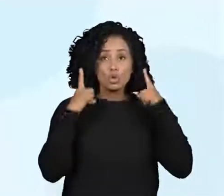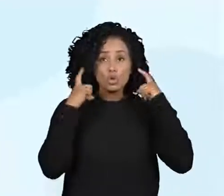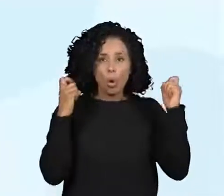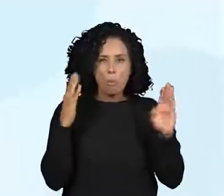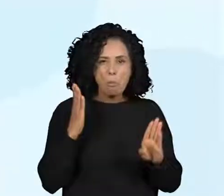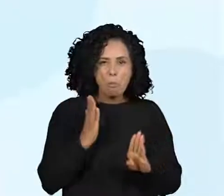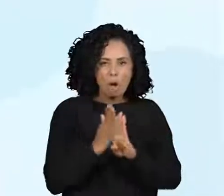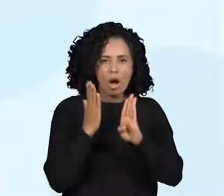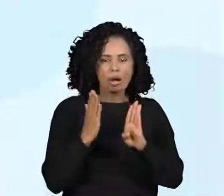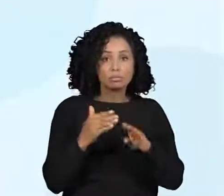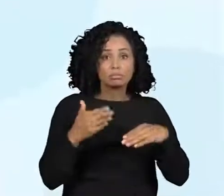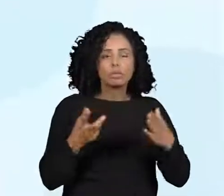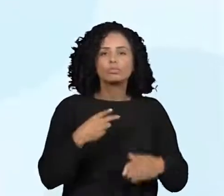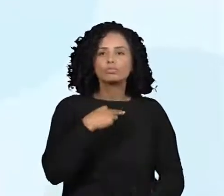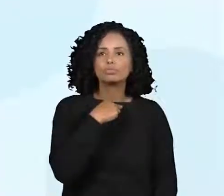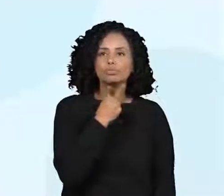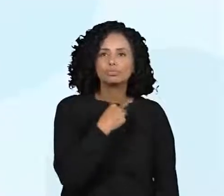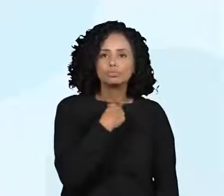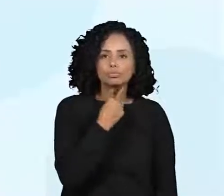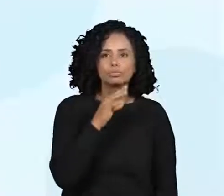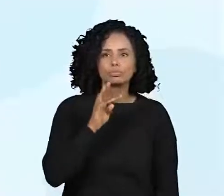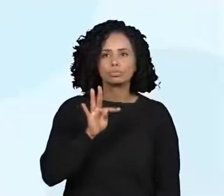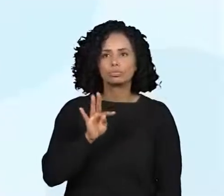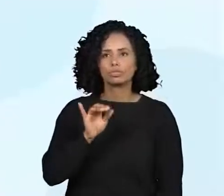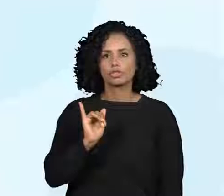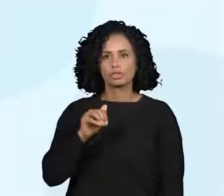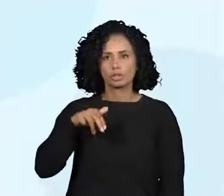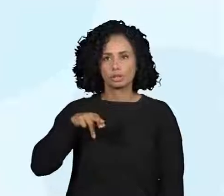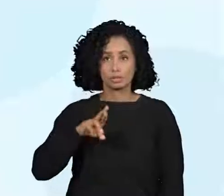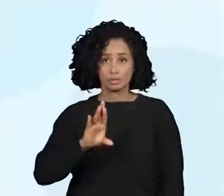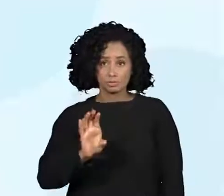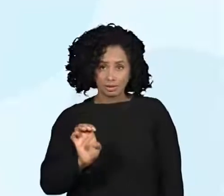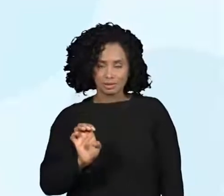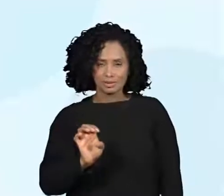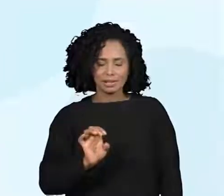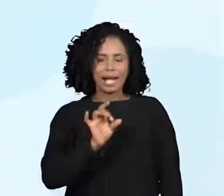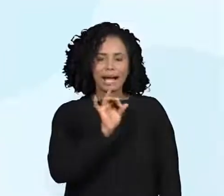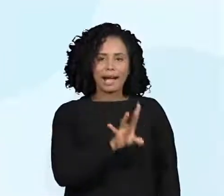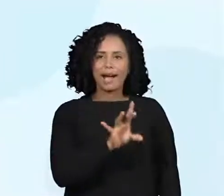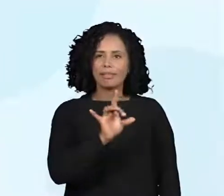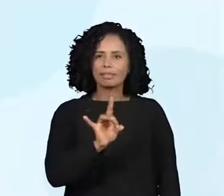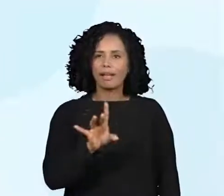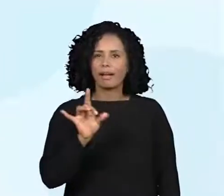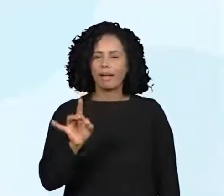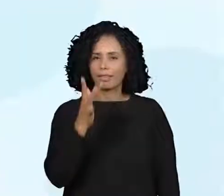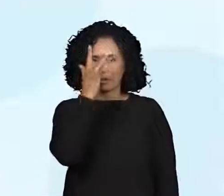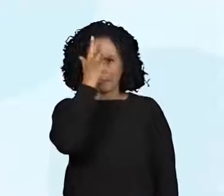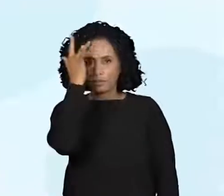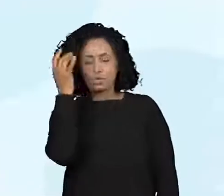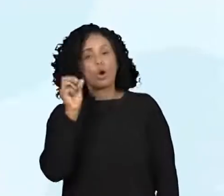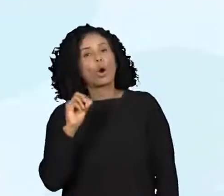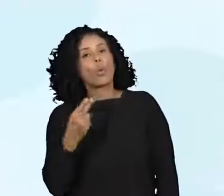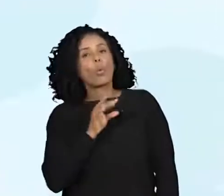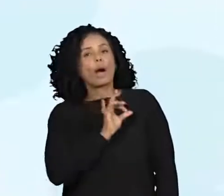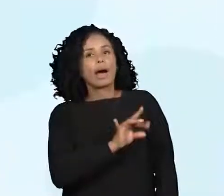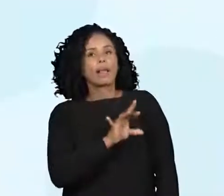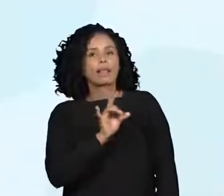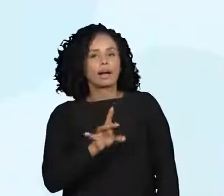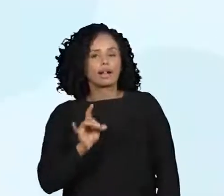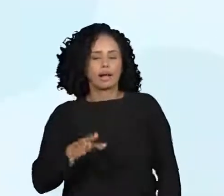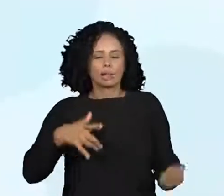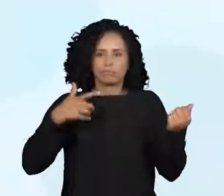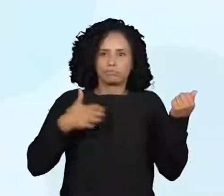Então, o timbre, além de tudo isso daí, de ser uma característica de cada pessoa, de cada instrumento, ele identifica a fonte